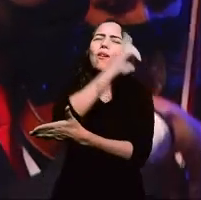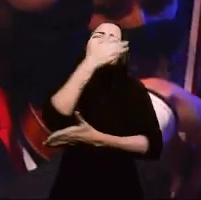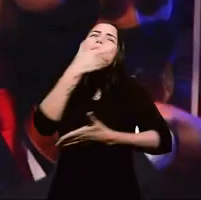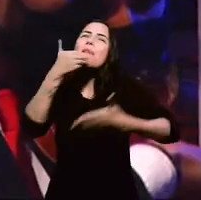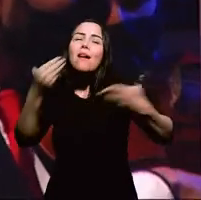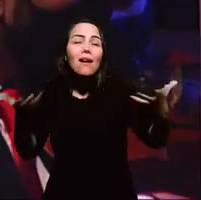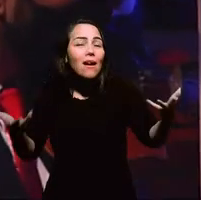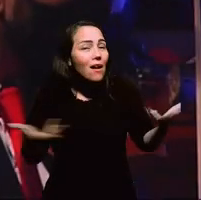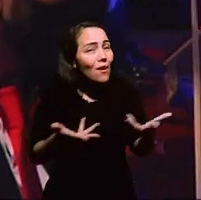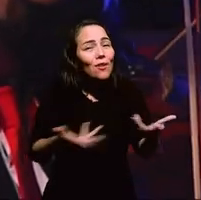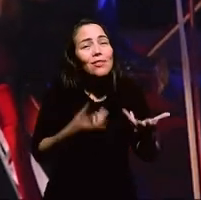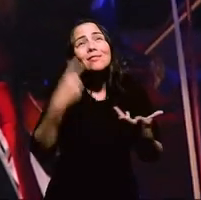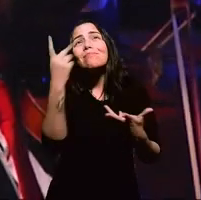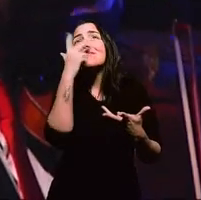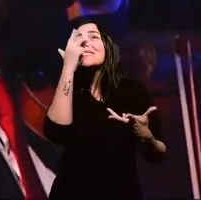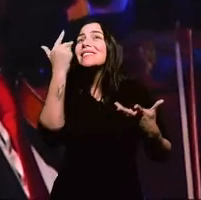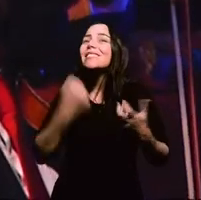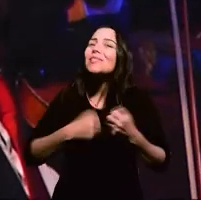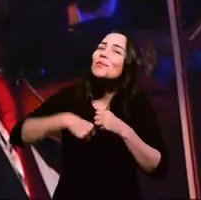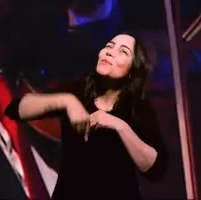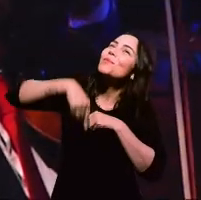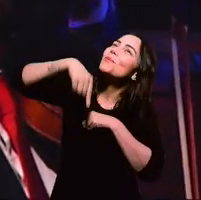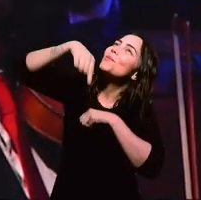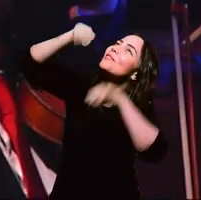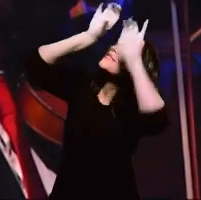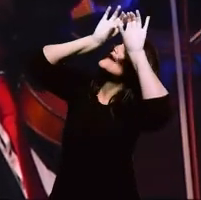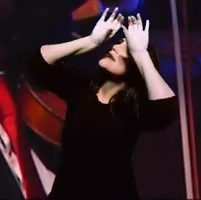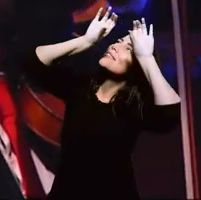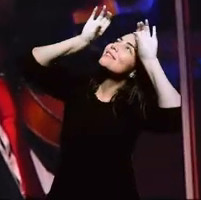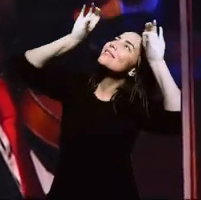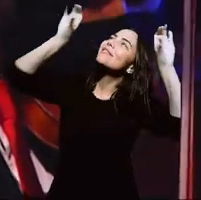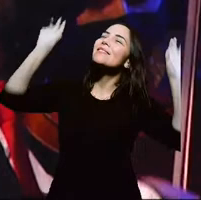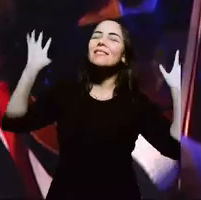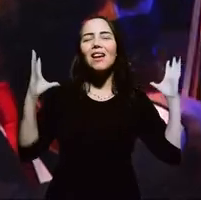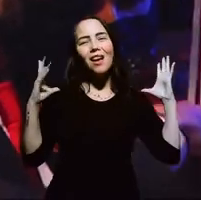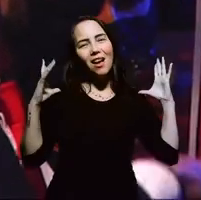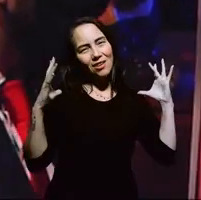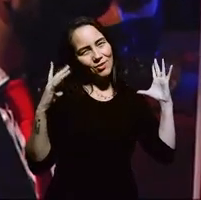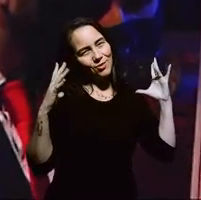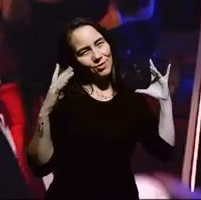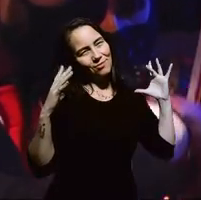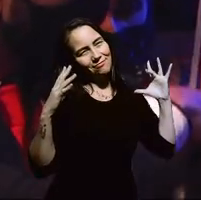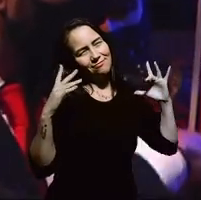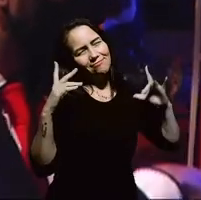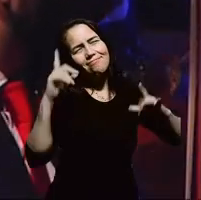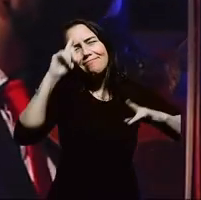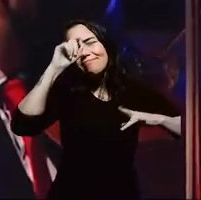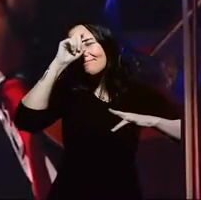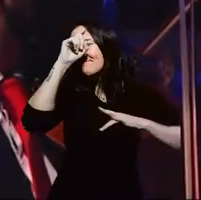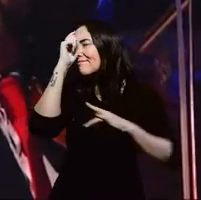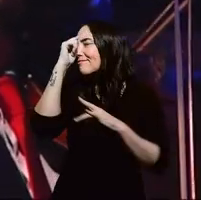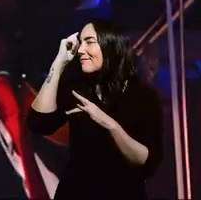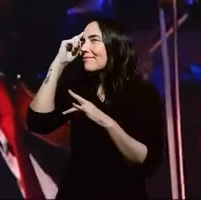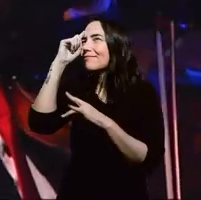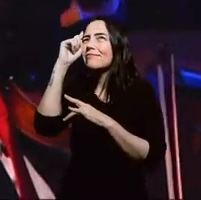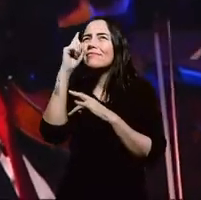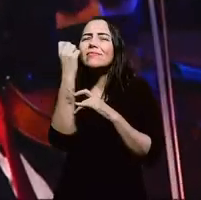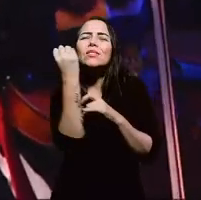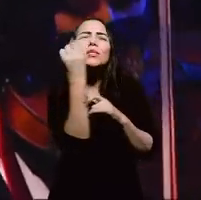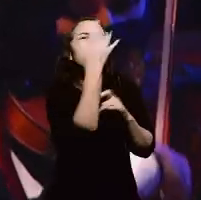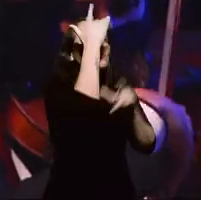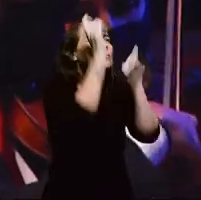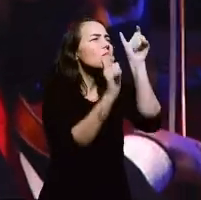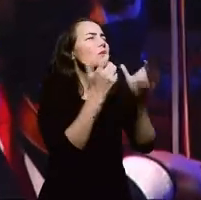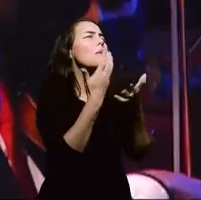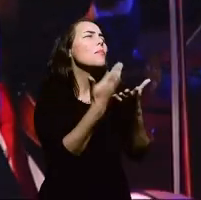agora se tornaram nossos anjos. É difícil pensar que alguns guerreiros perderam essa batalha, mas